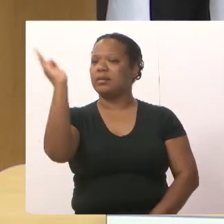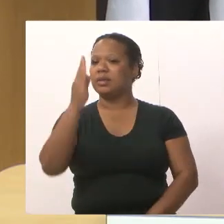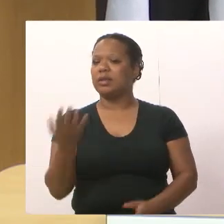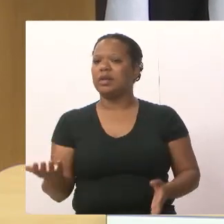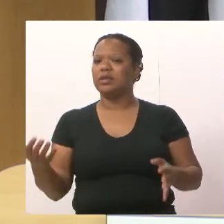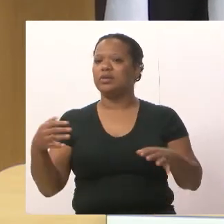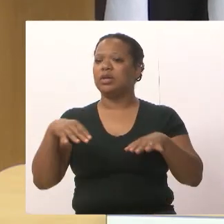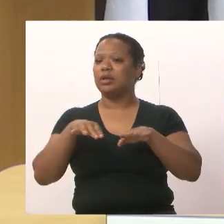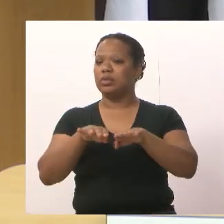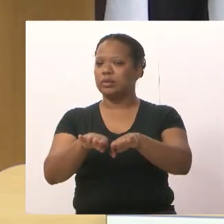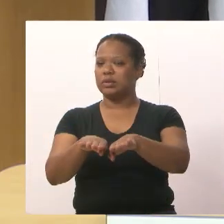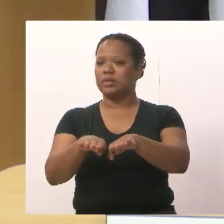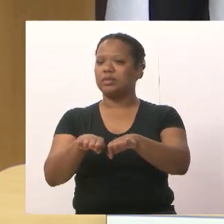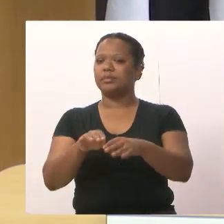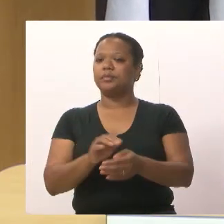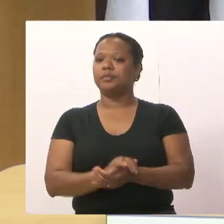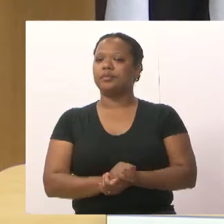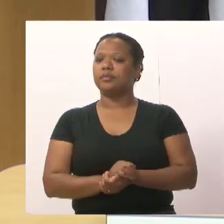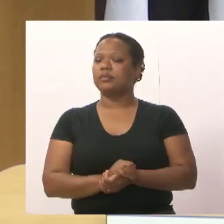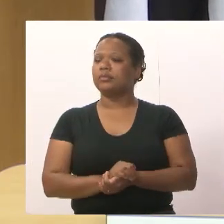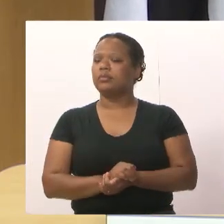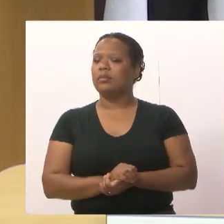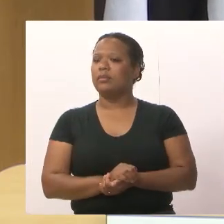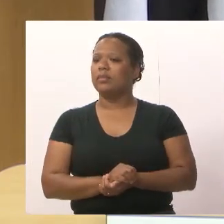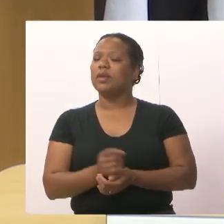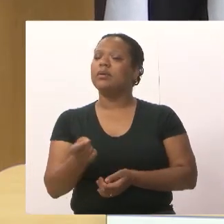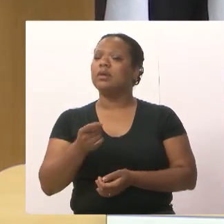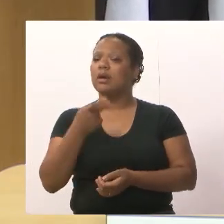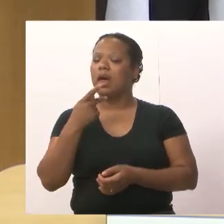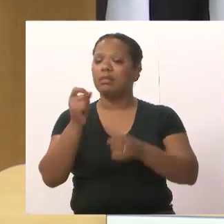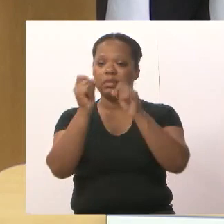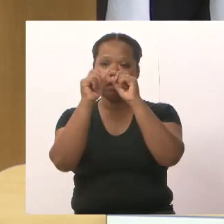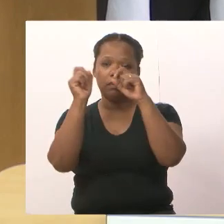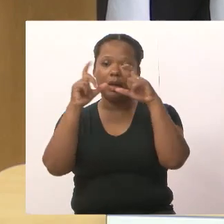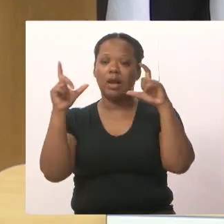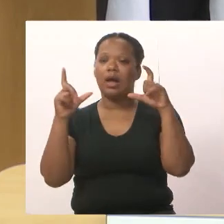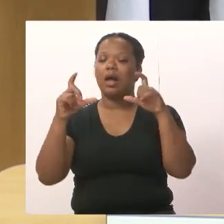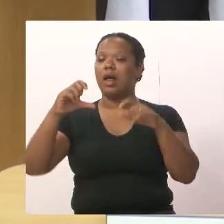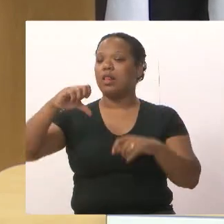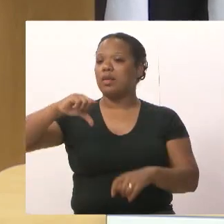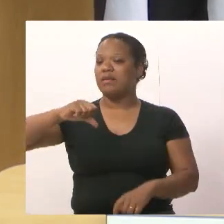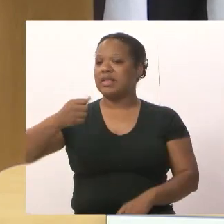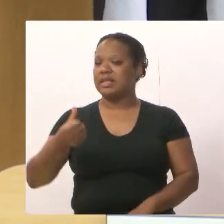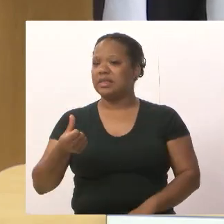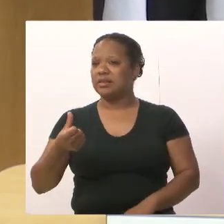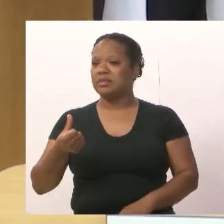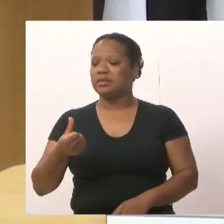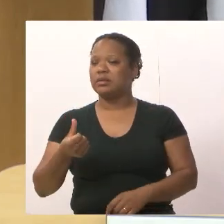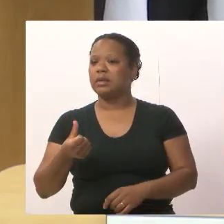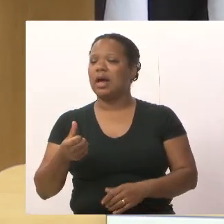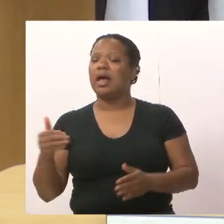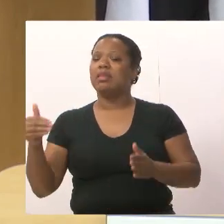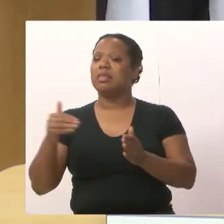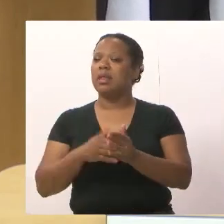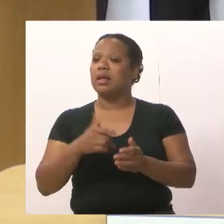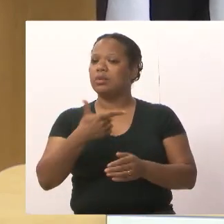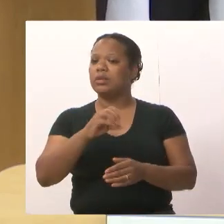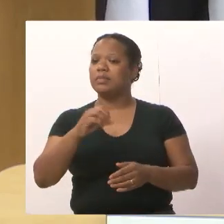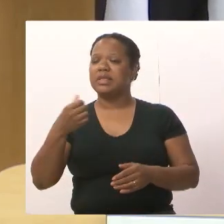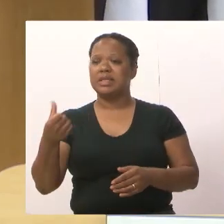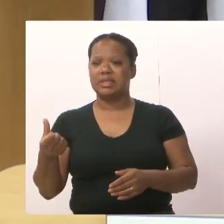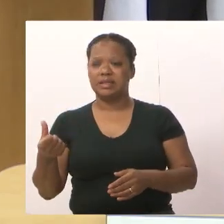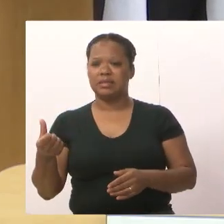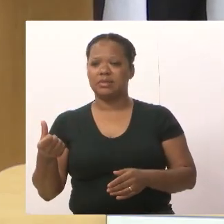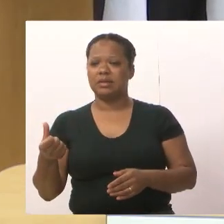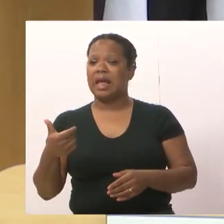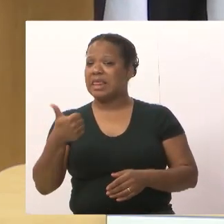Inclusão. O que eu gostaria de destacar? 96 para 2006 são 10 anos.